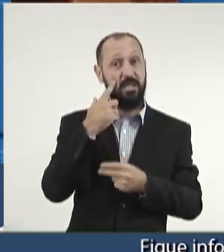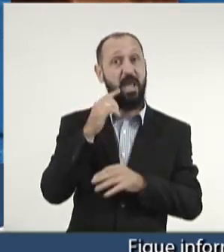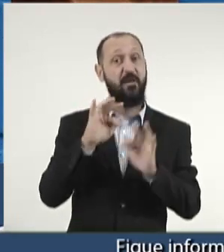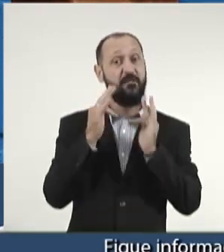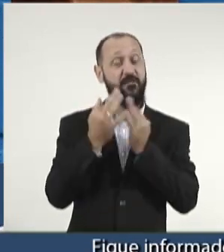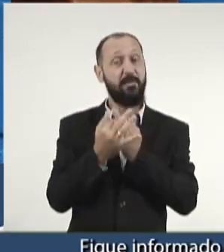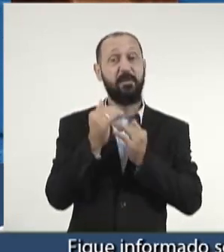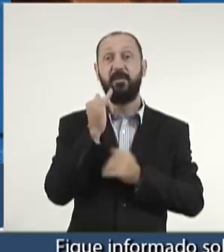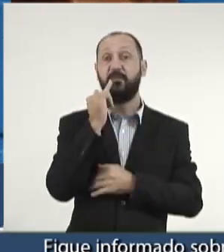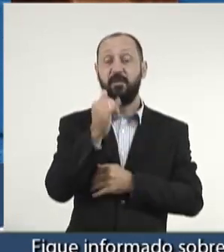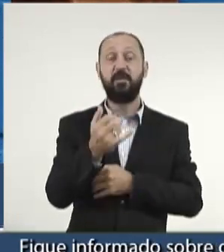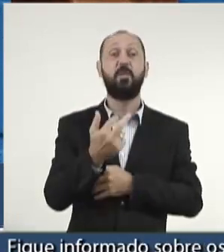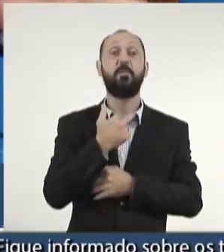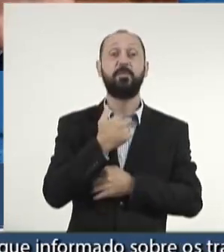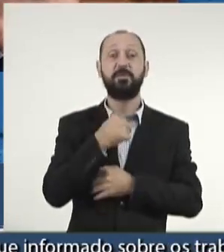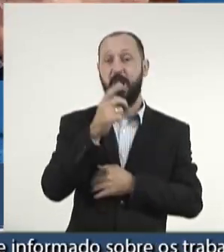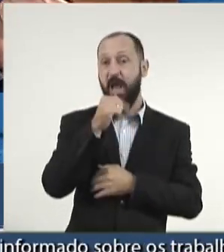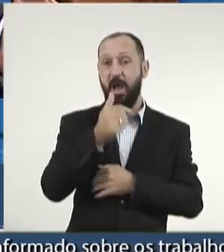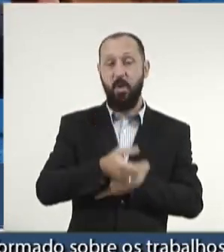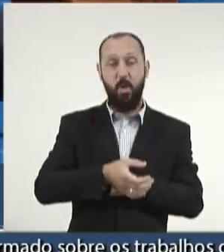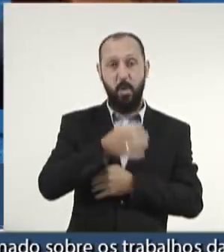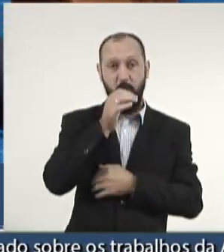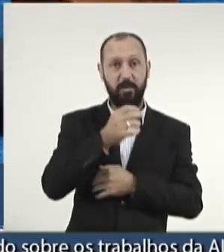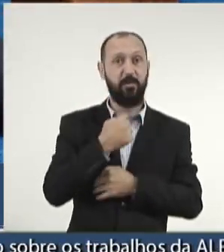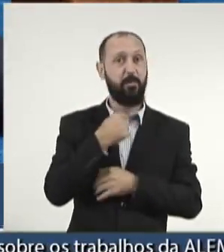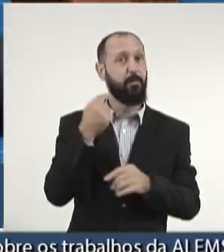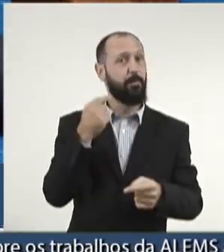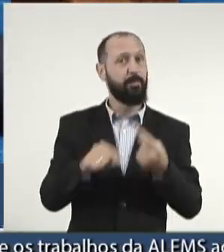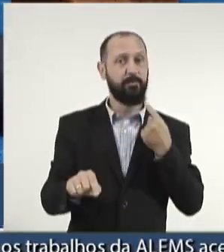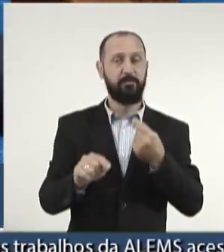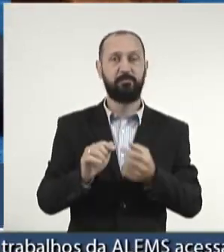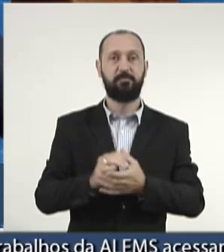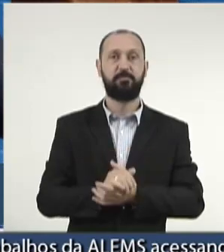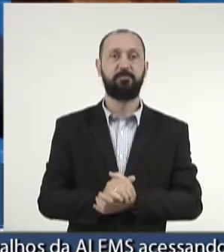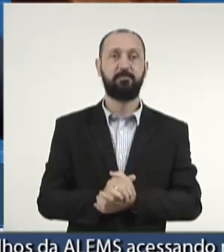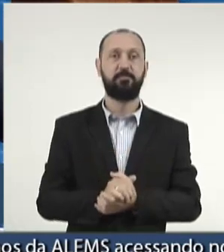família, sem poder beber água.